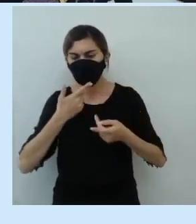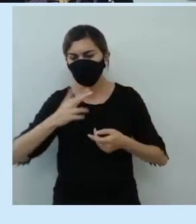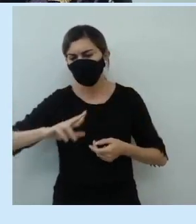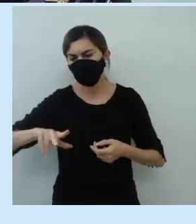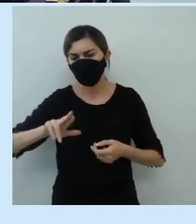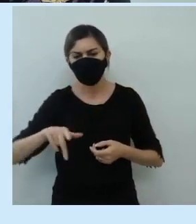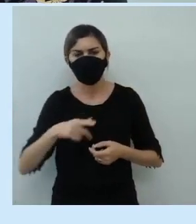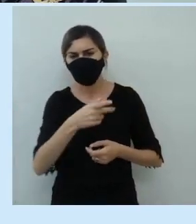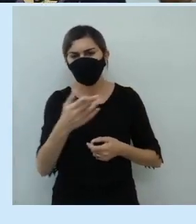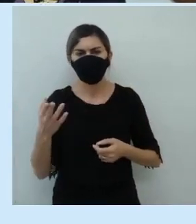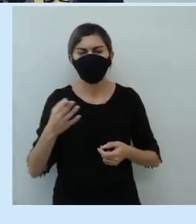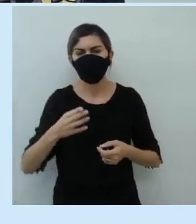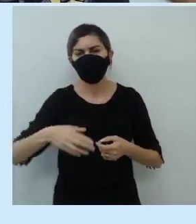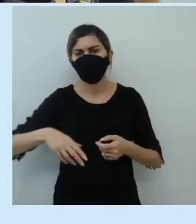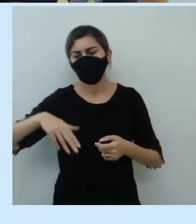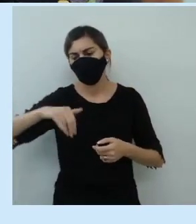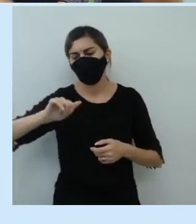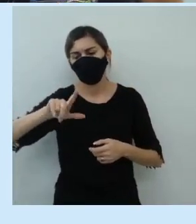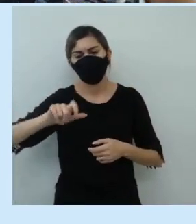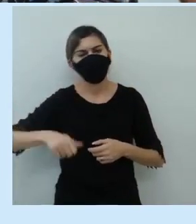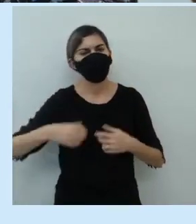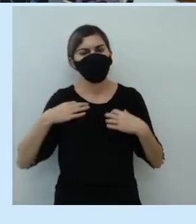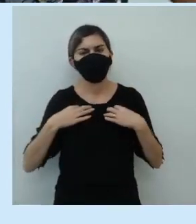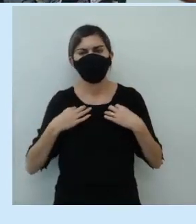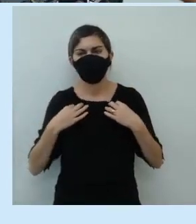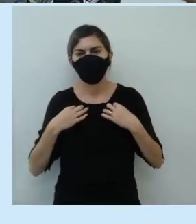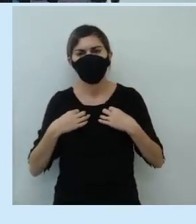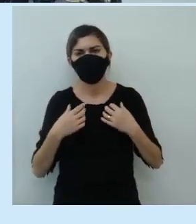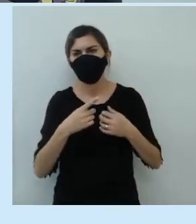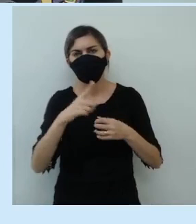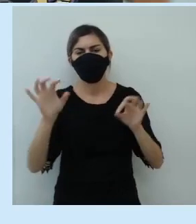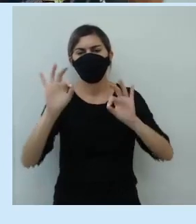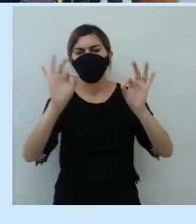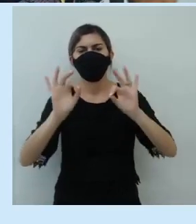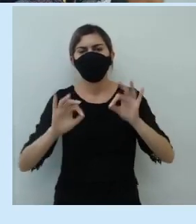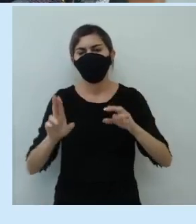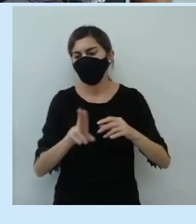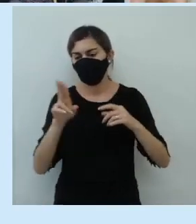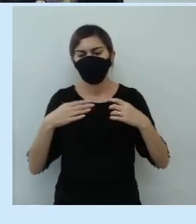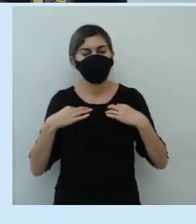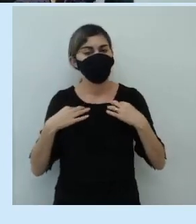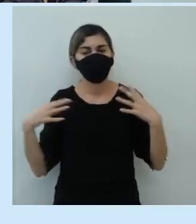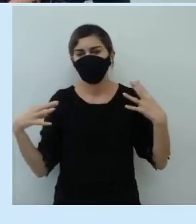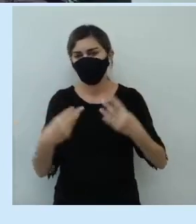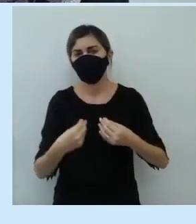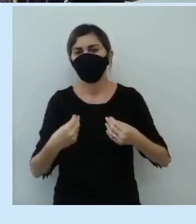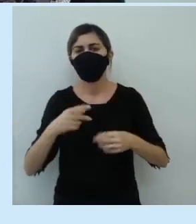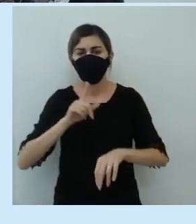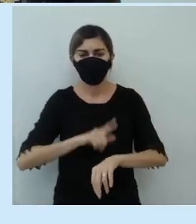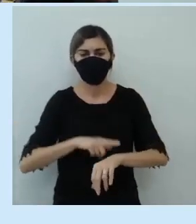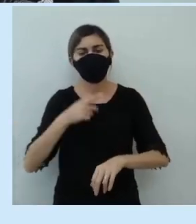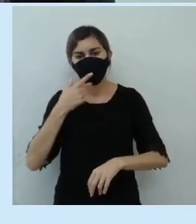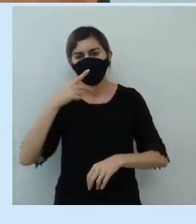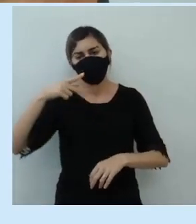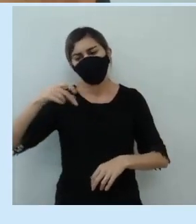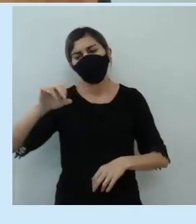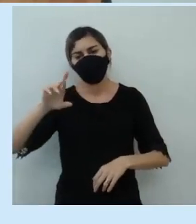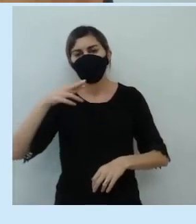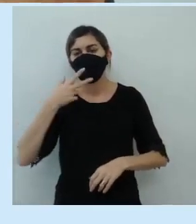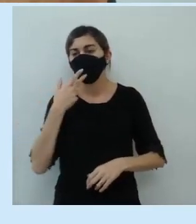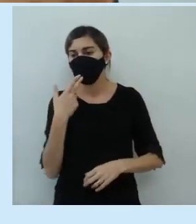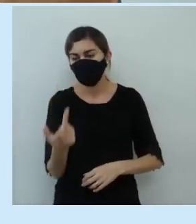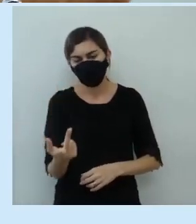sei por que tanta mala de roupa, ela nem vai vestir tudo isso. Na hora que Pedro disse essa